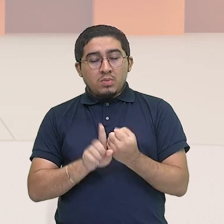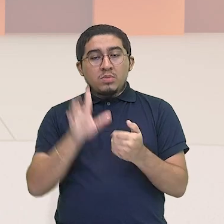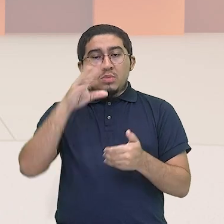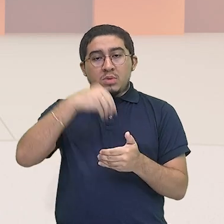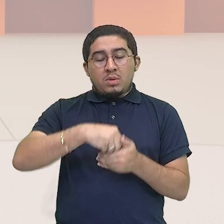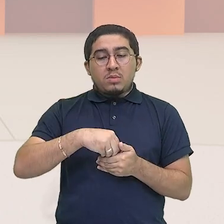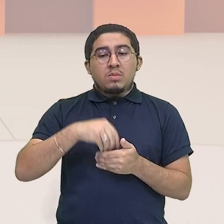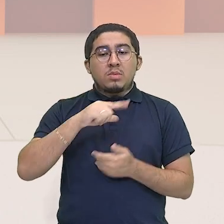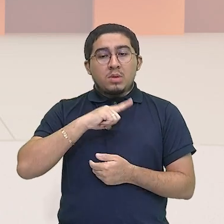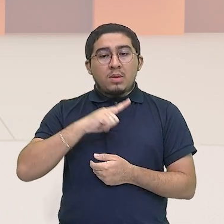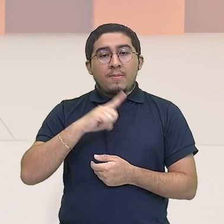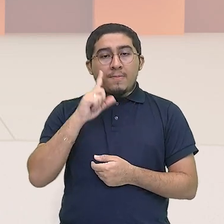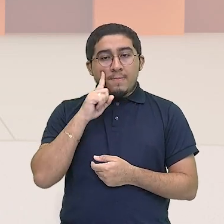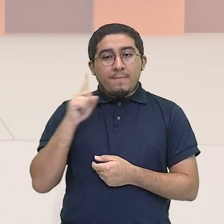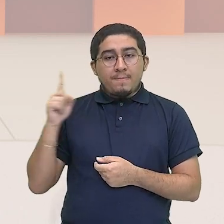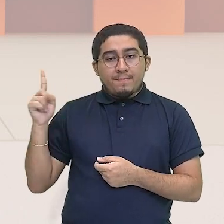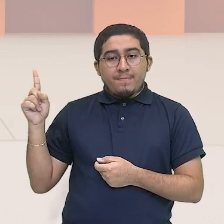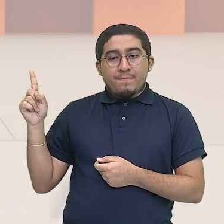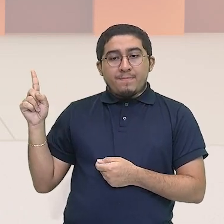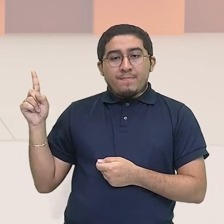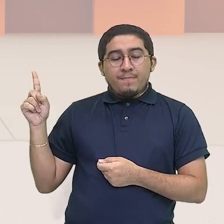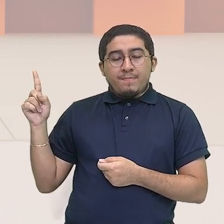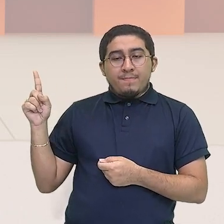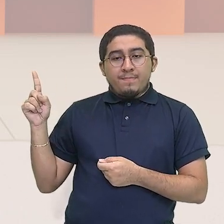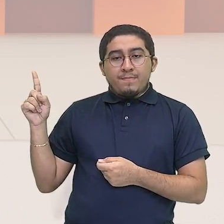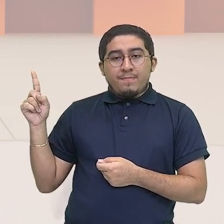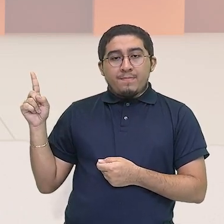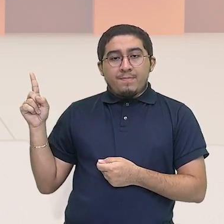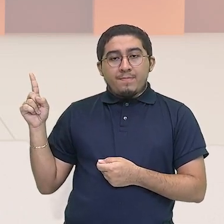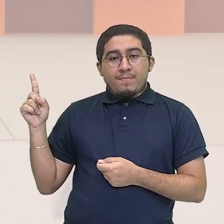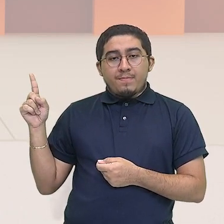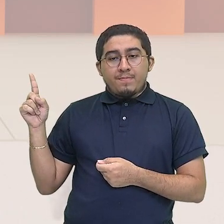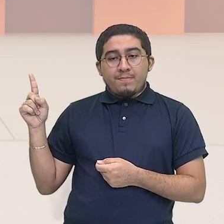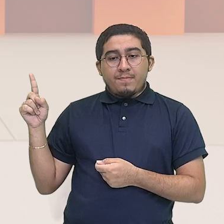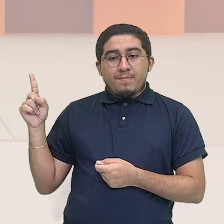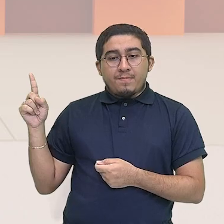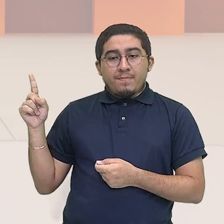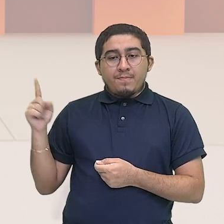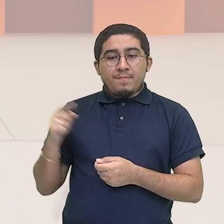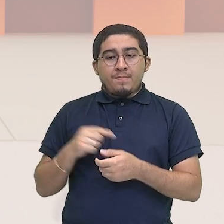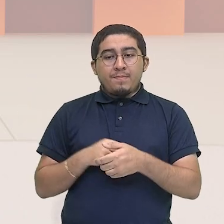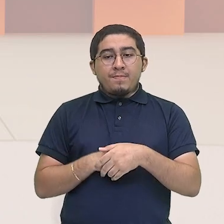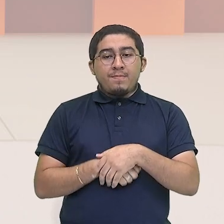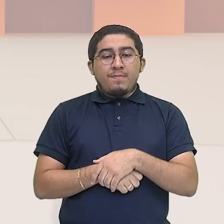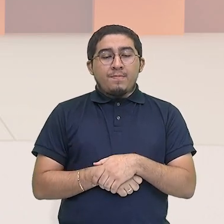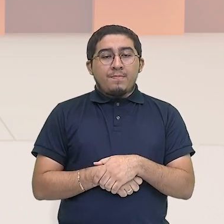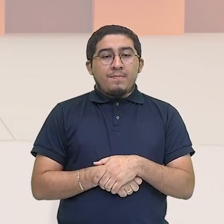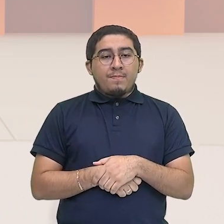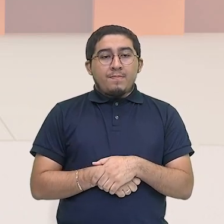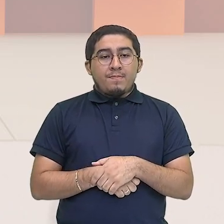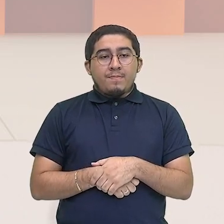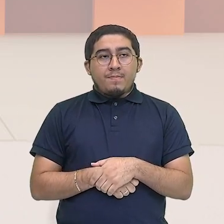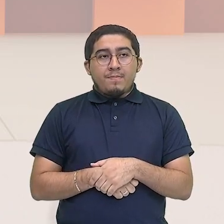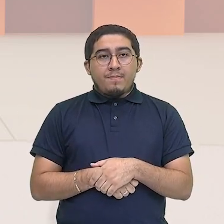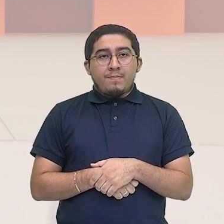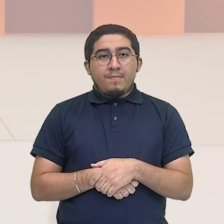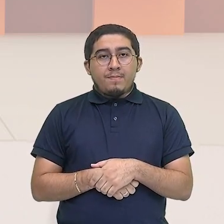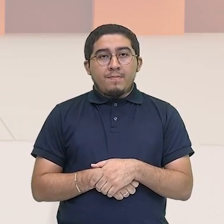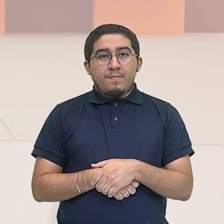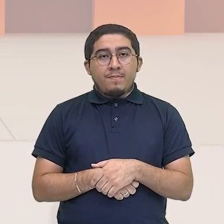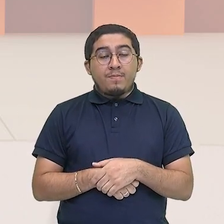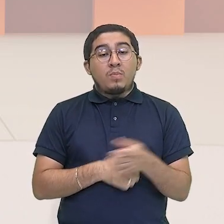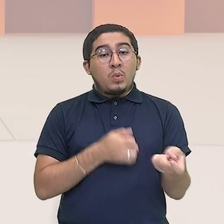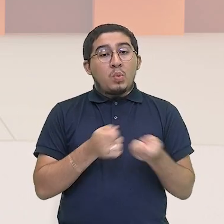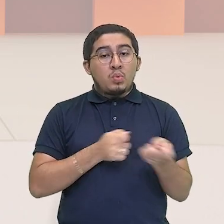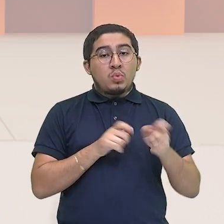sociedade, né, existe a socialização, mas existe também o controle social. É isso? Vamos ver então? O controle